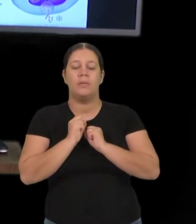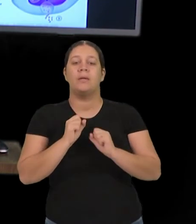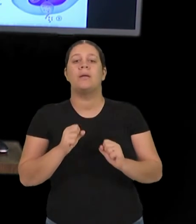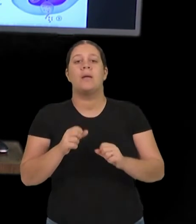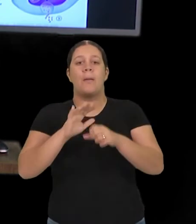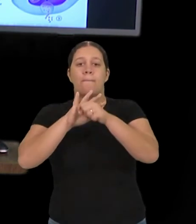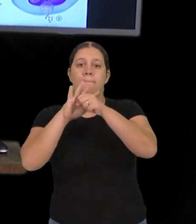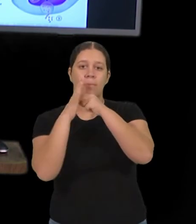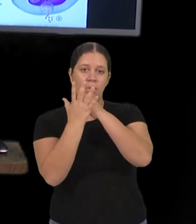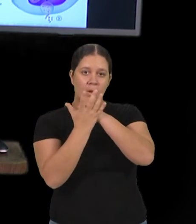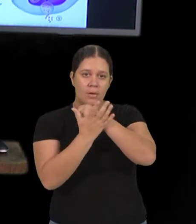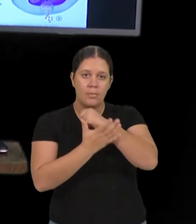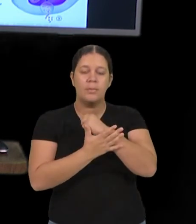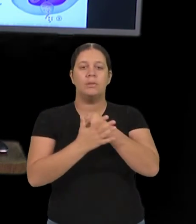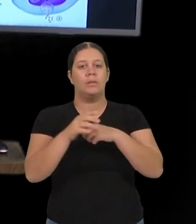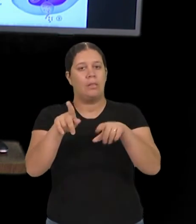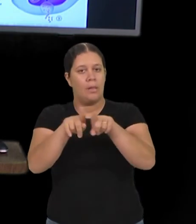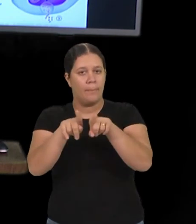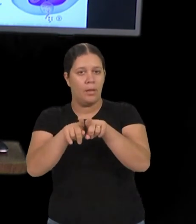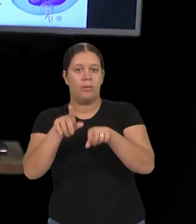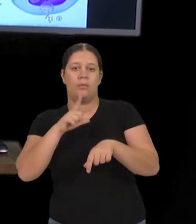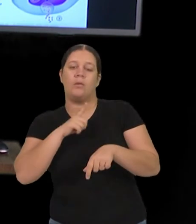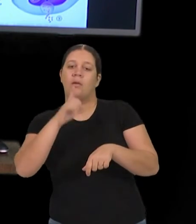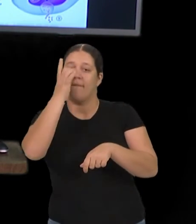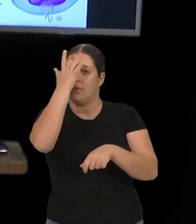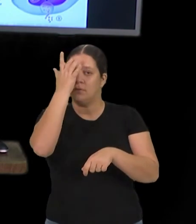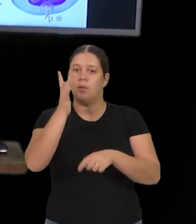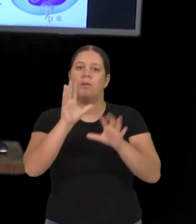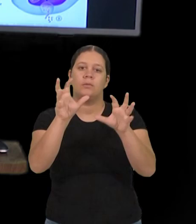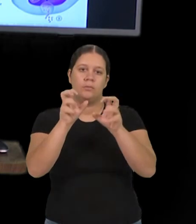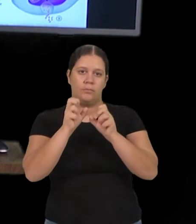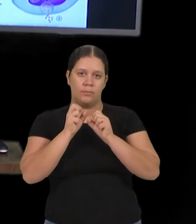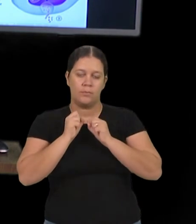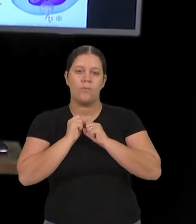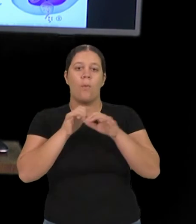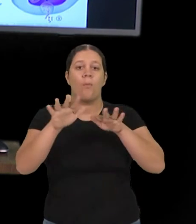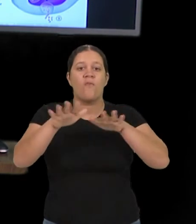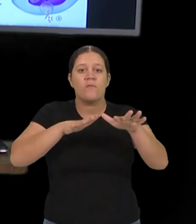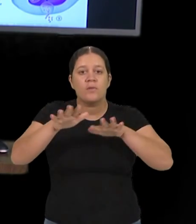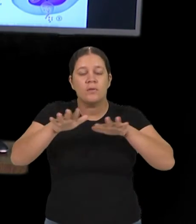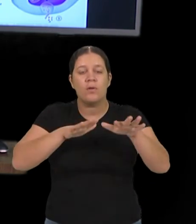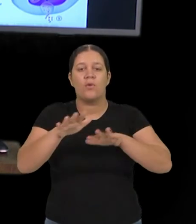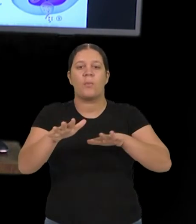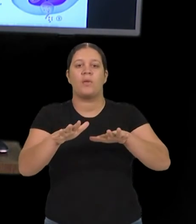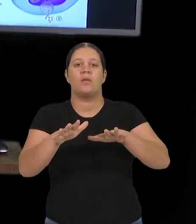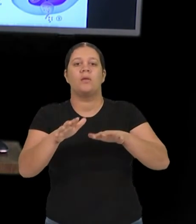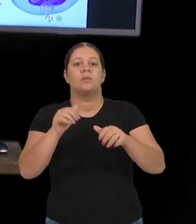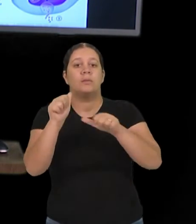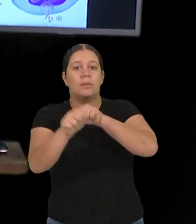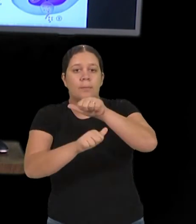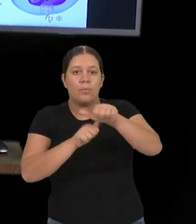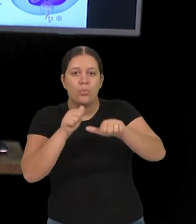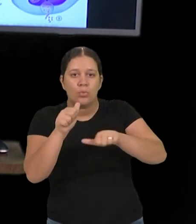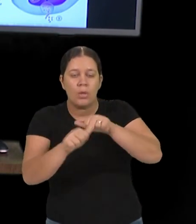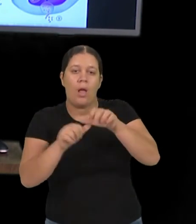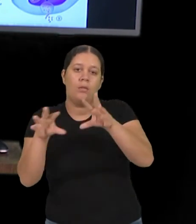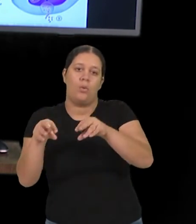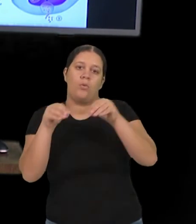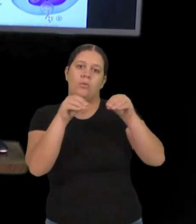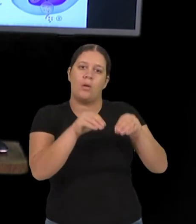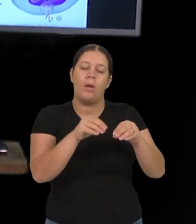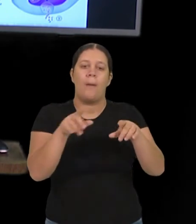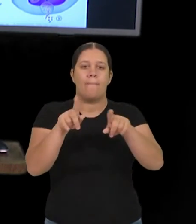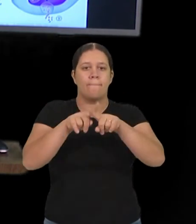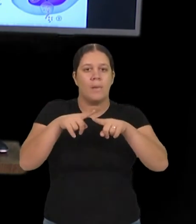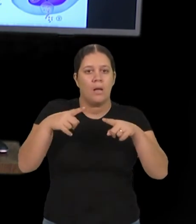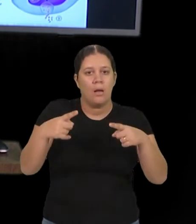englobado, tá? Então a membrana também tem essa mobilidade, tá? Para poder fazer o movimento, não só o movimento de mudar de